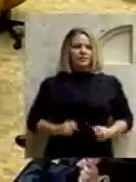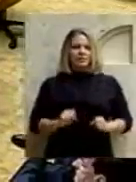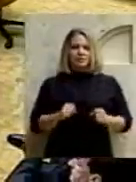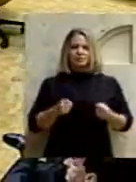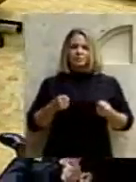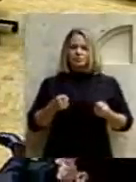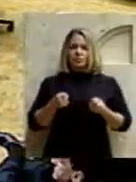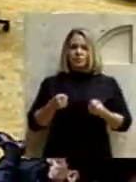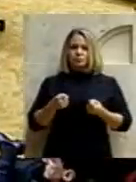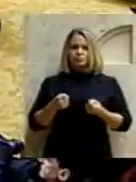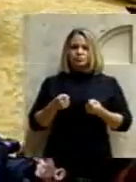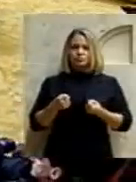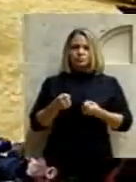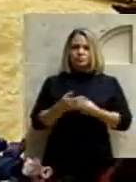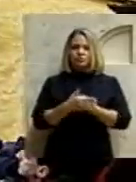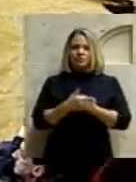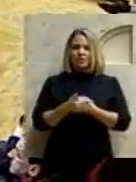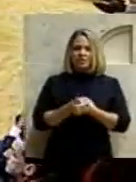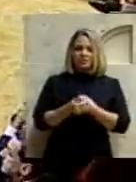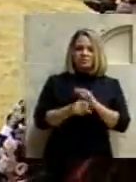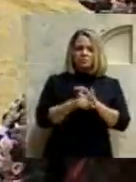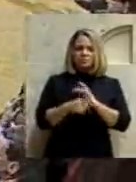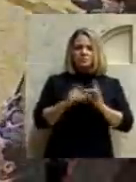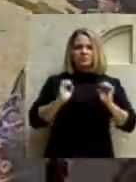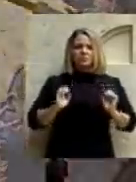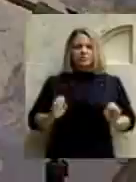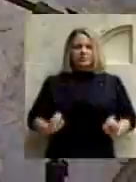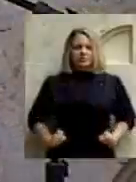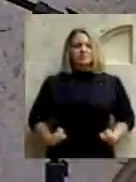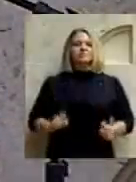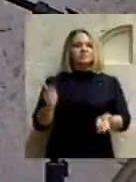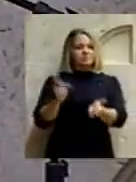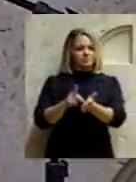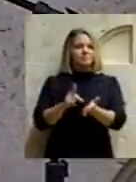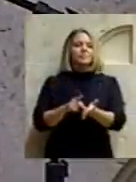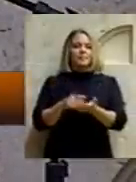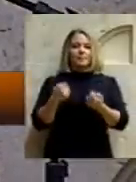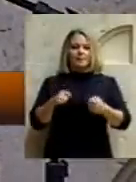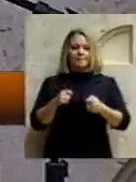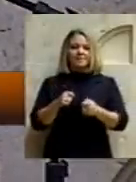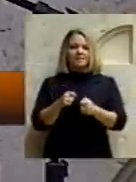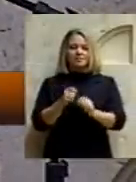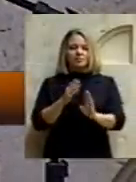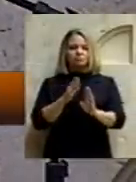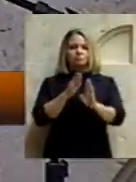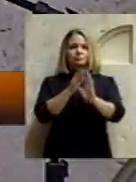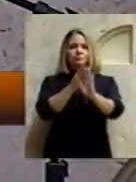forte apego a valores éticos, que, em realidade, devem ser guias